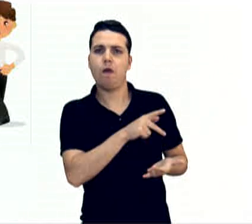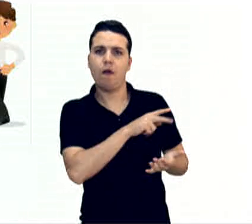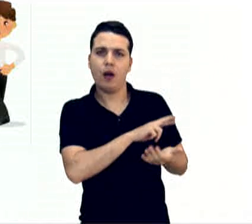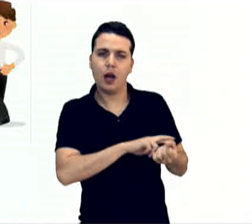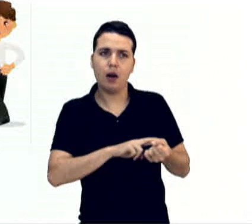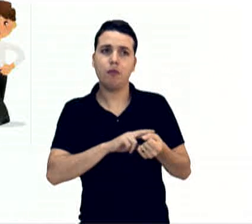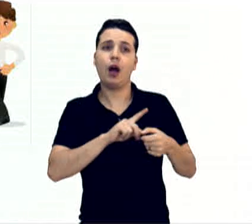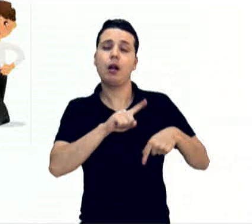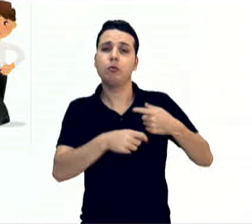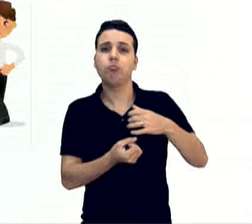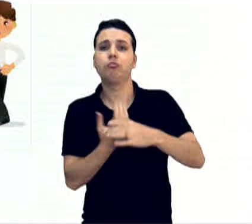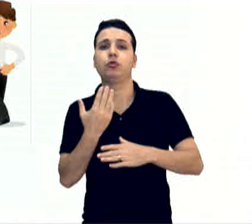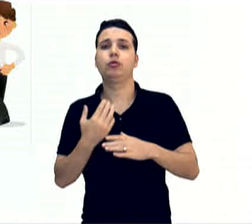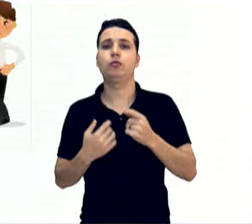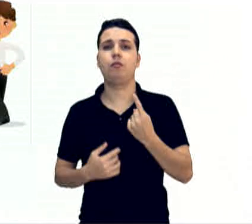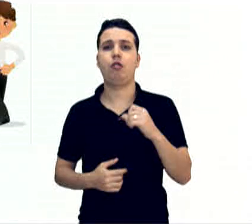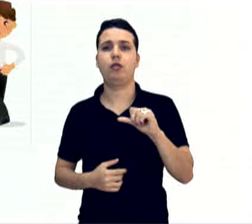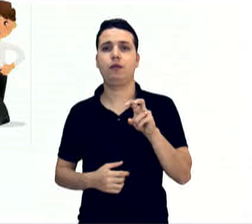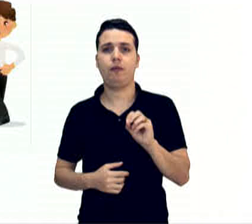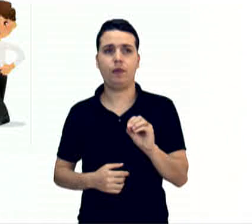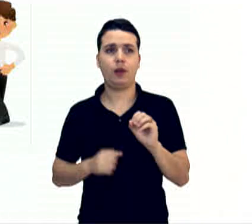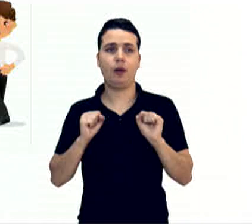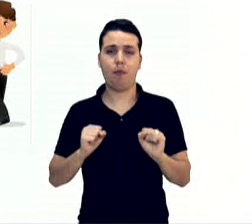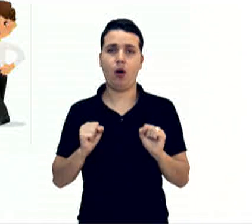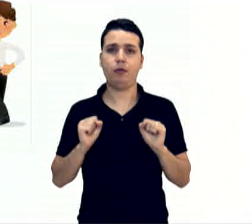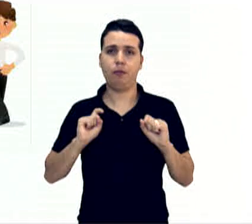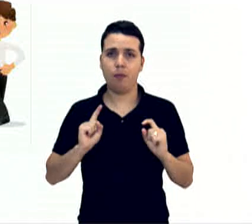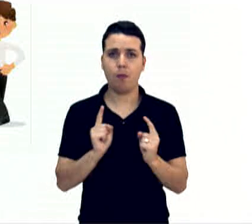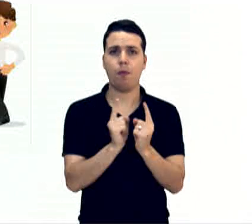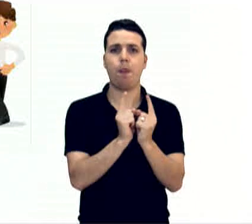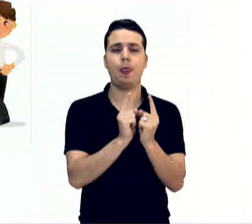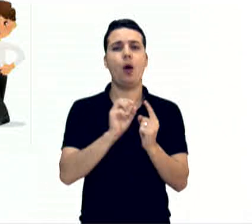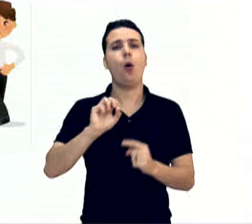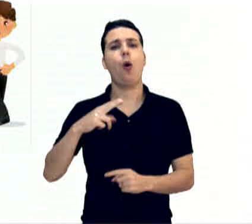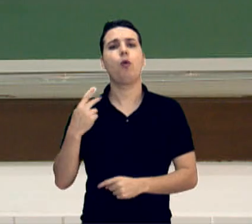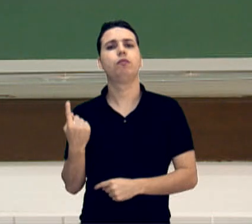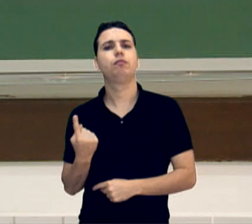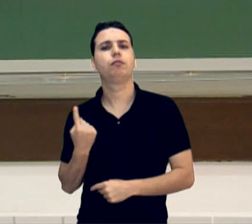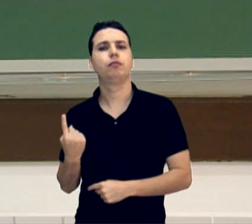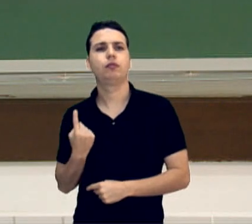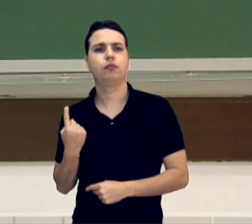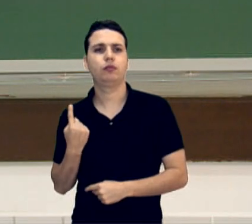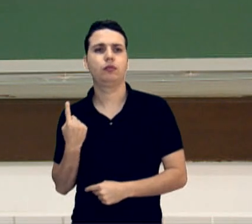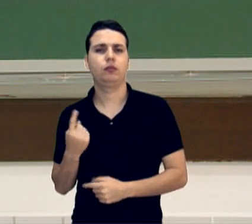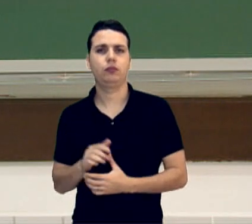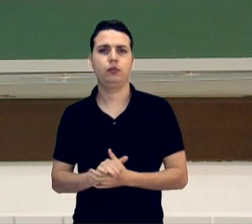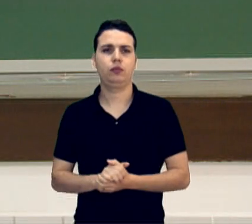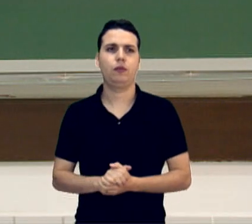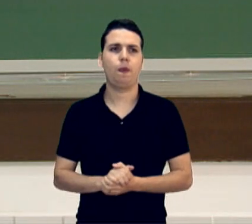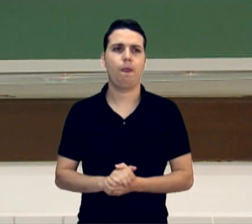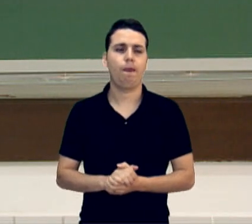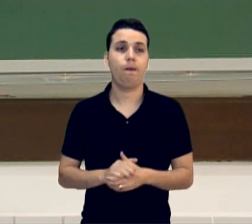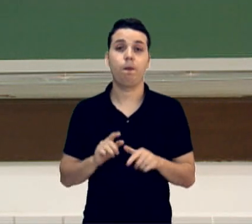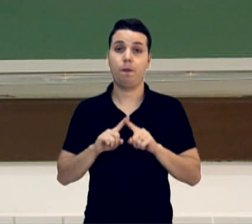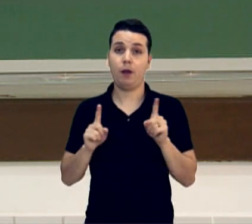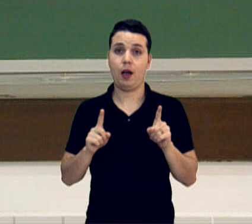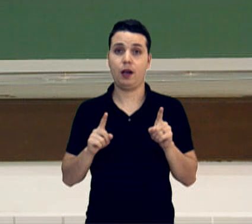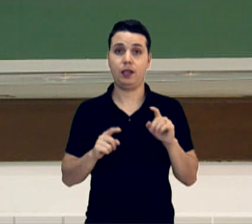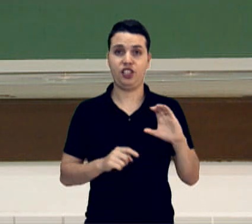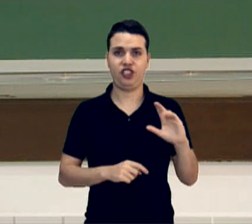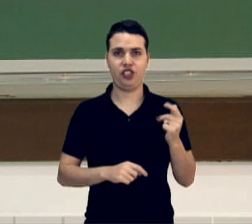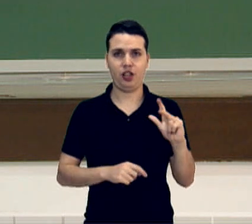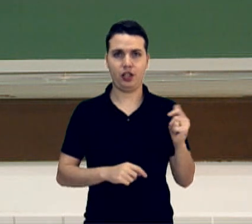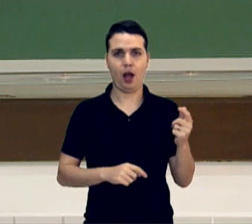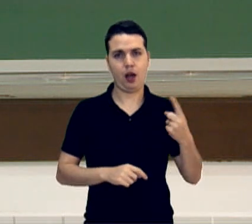e pode ser dançada em pares ou por pessoa, pode ser a pessoa sozinha, dançando, mas nesse caso nós